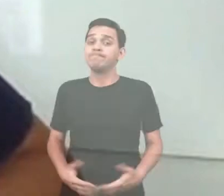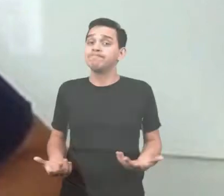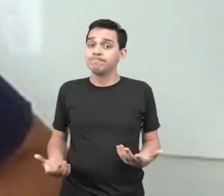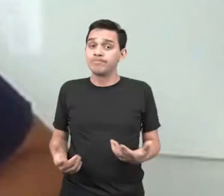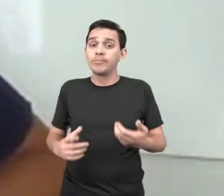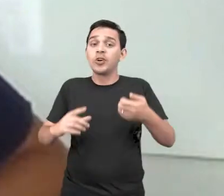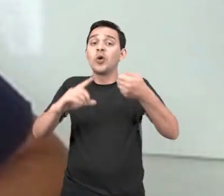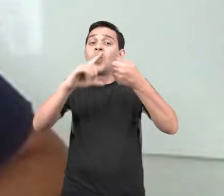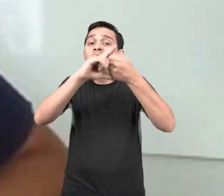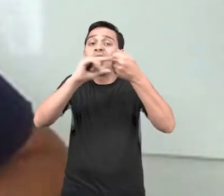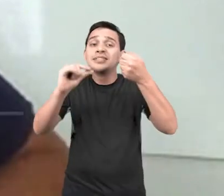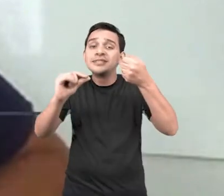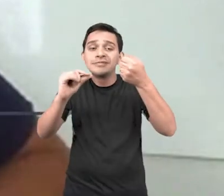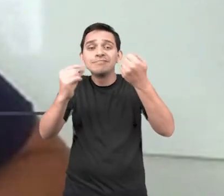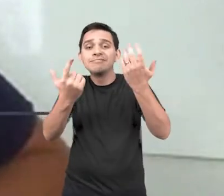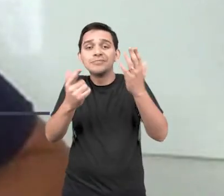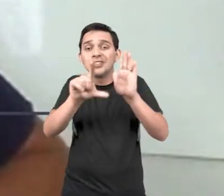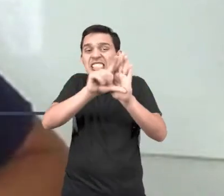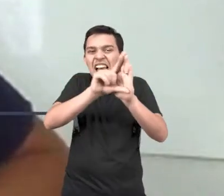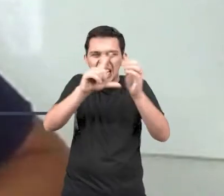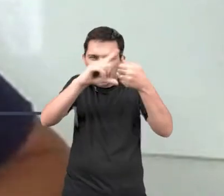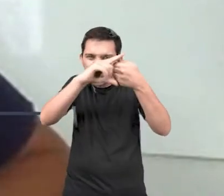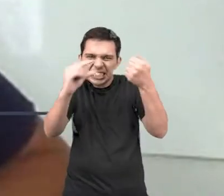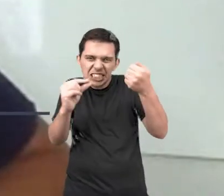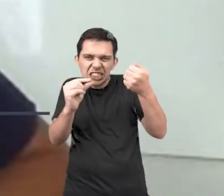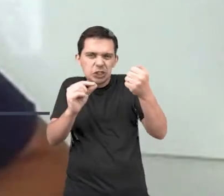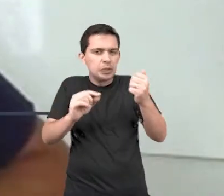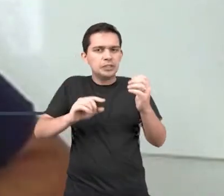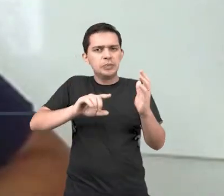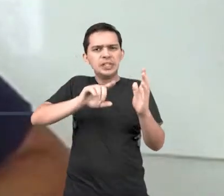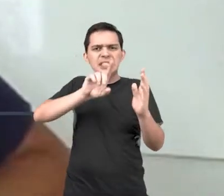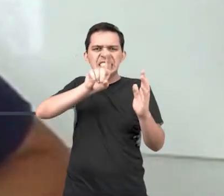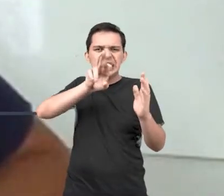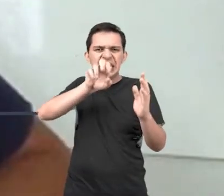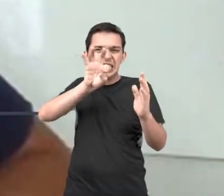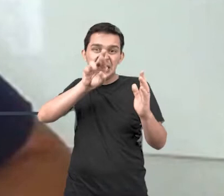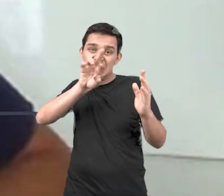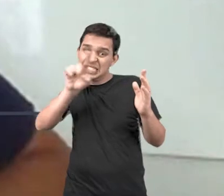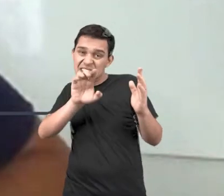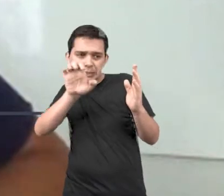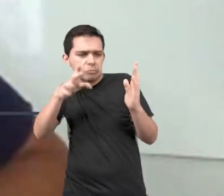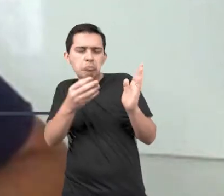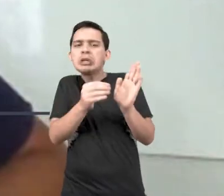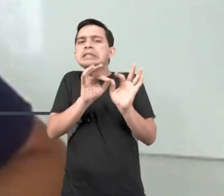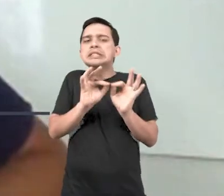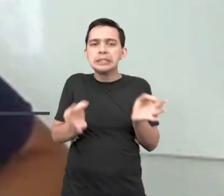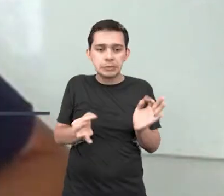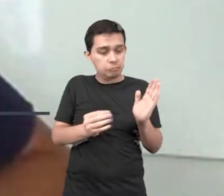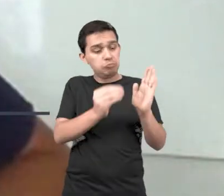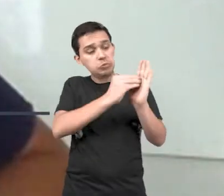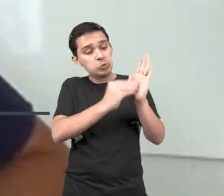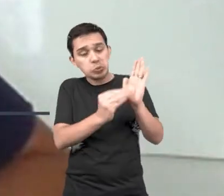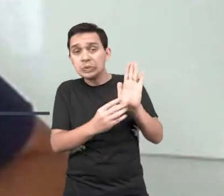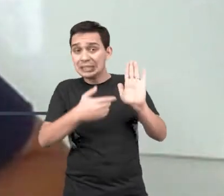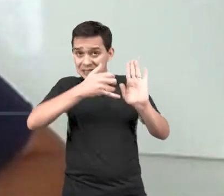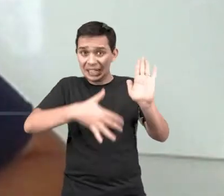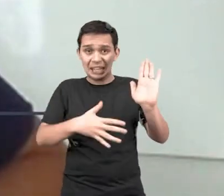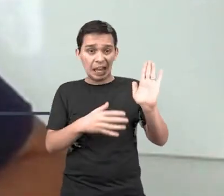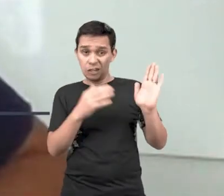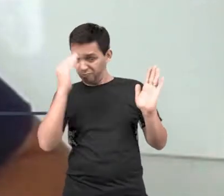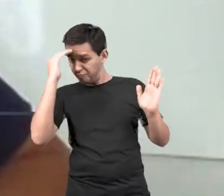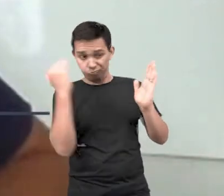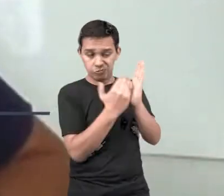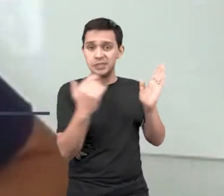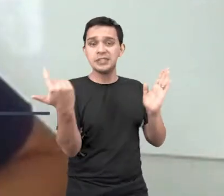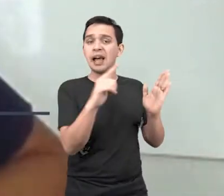O descumprimento do artigo 69, parágrafo 5º da nossa Lei de Diretrizes e Bases foi o que deu causa ao ajuizamento